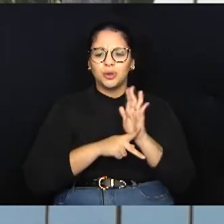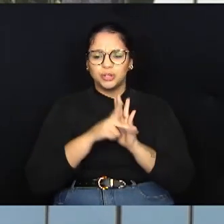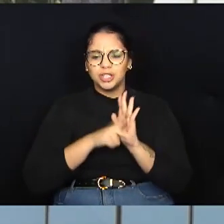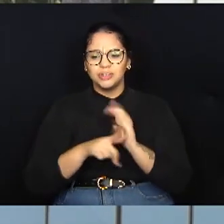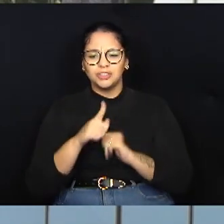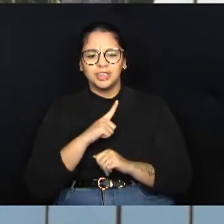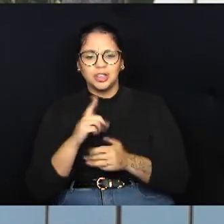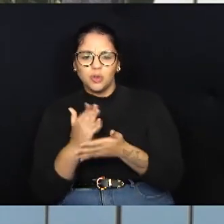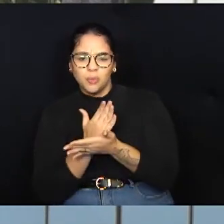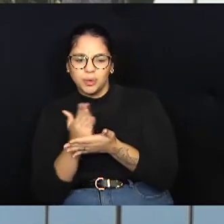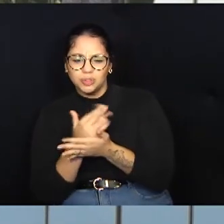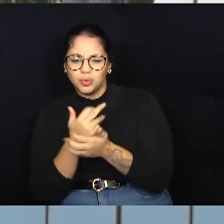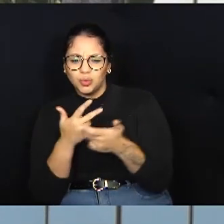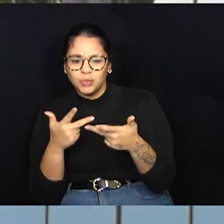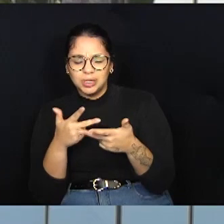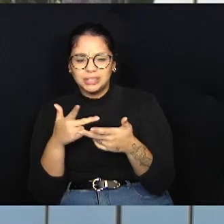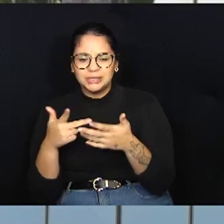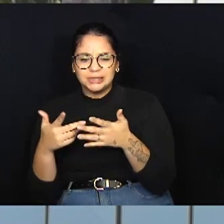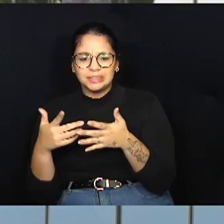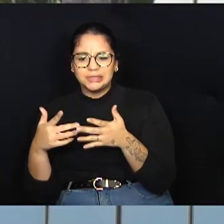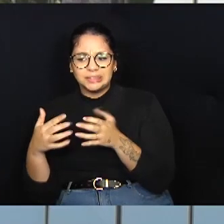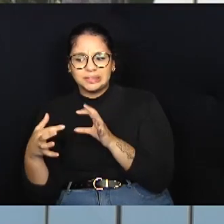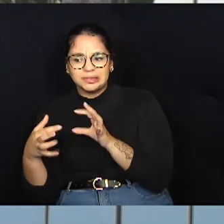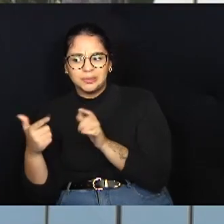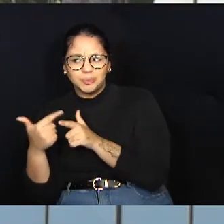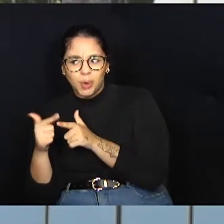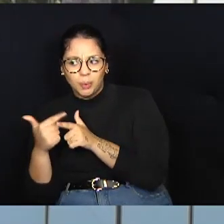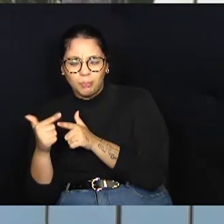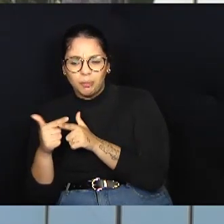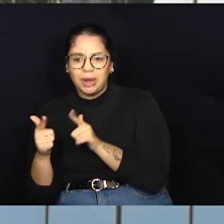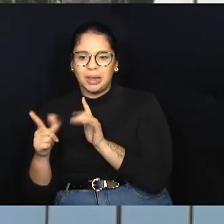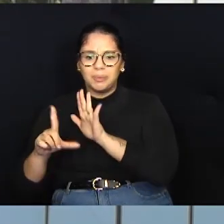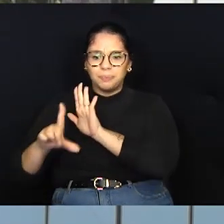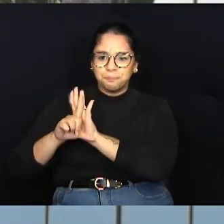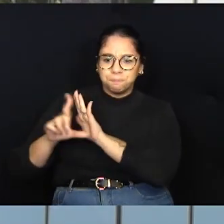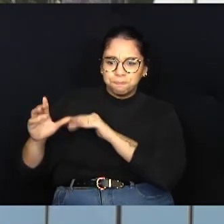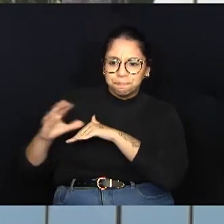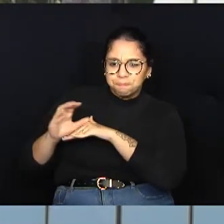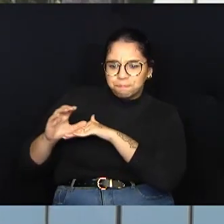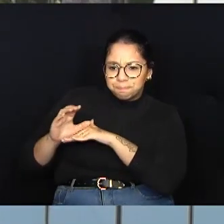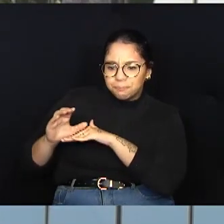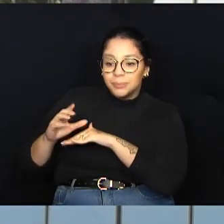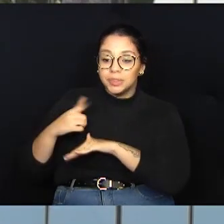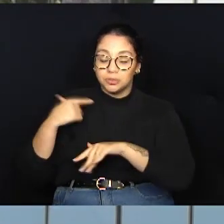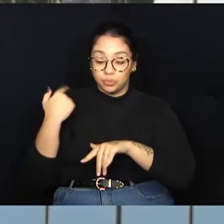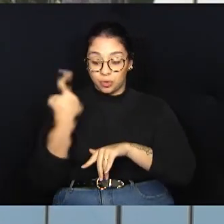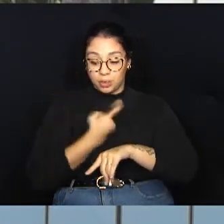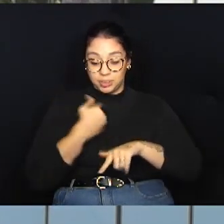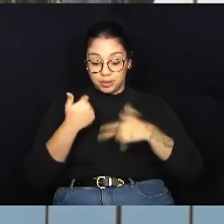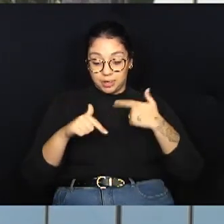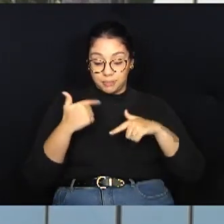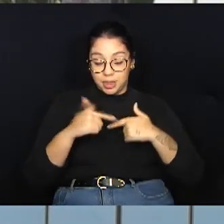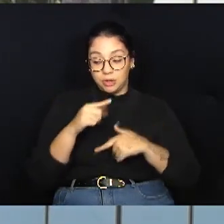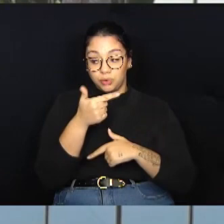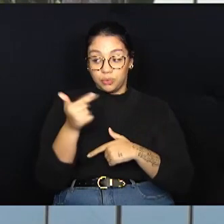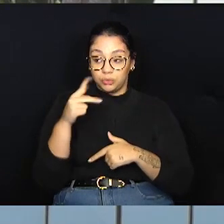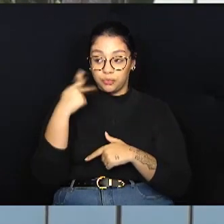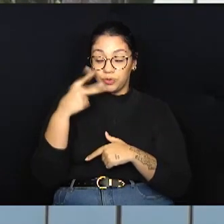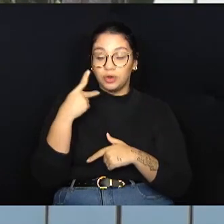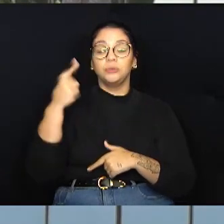algum óbice, algum vício, nós, através do nosso trabalho, dos demais vereadores, nós